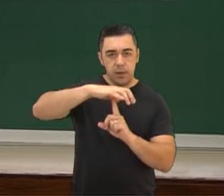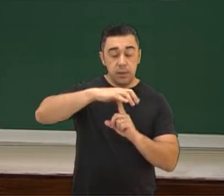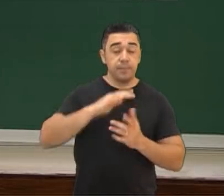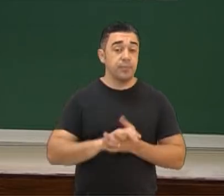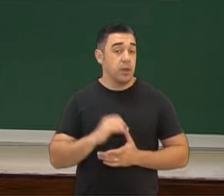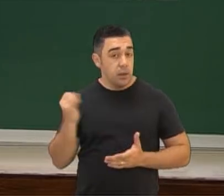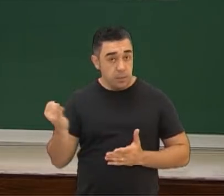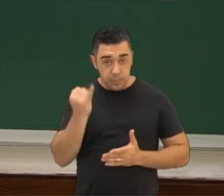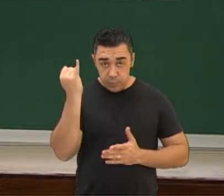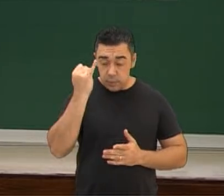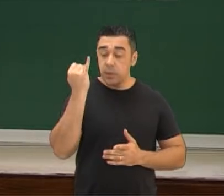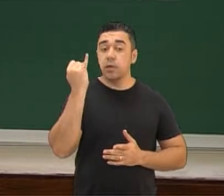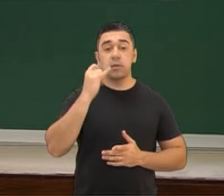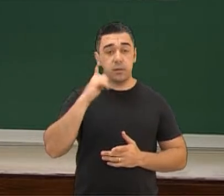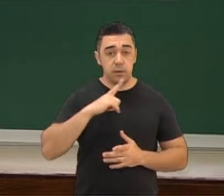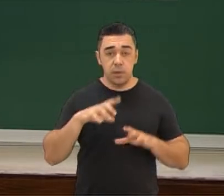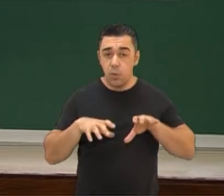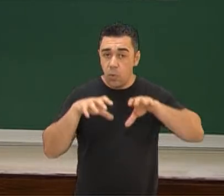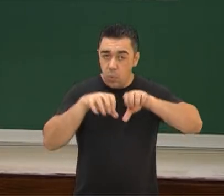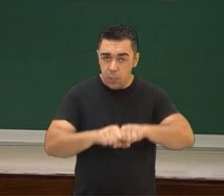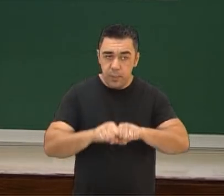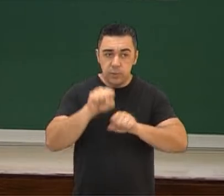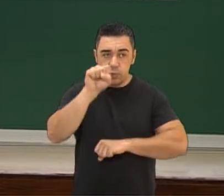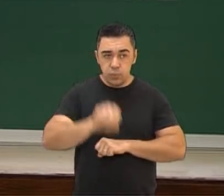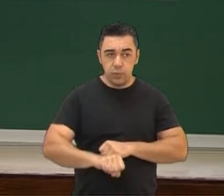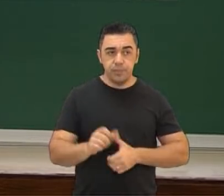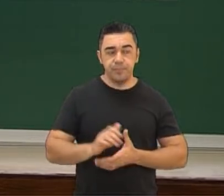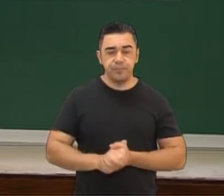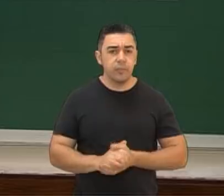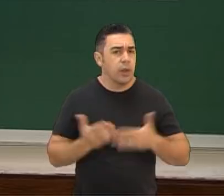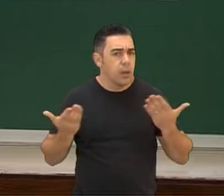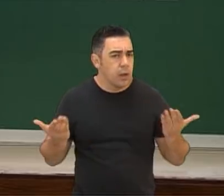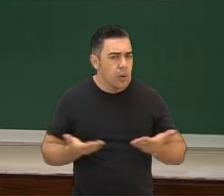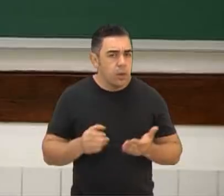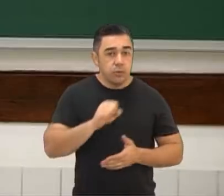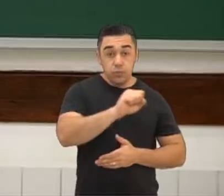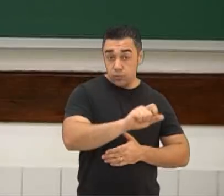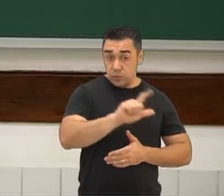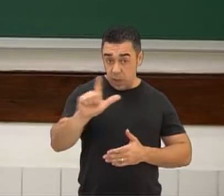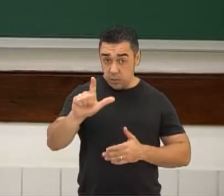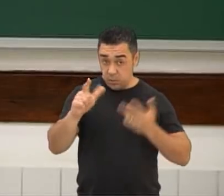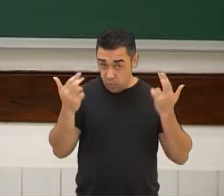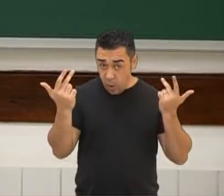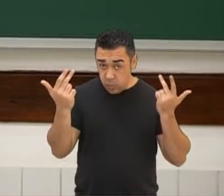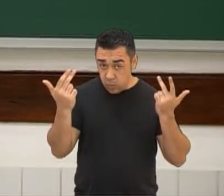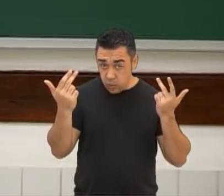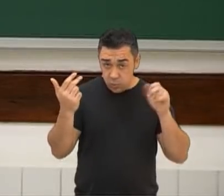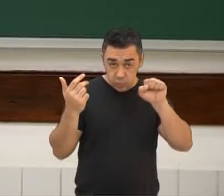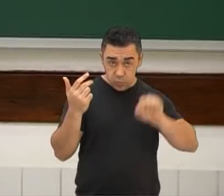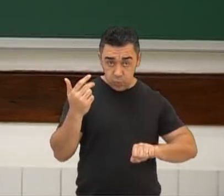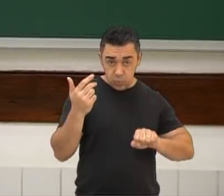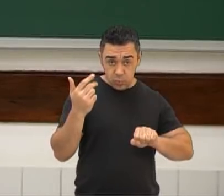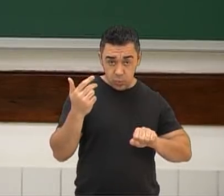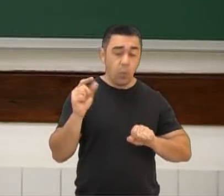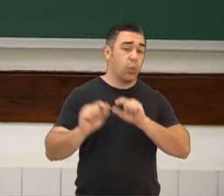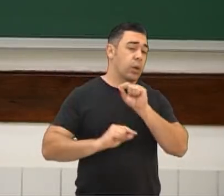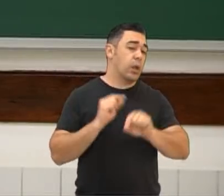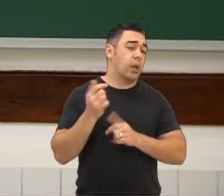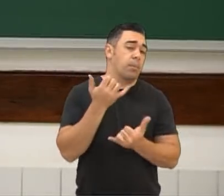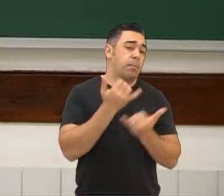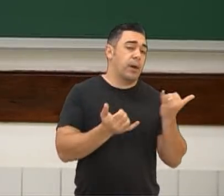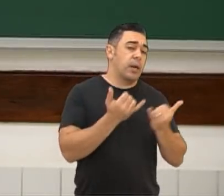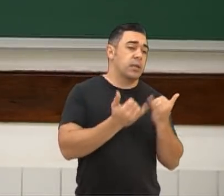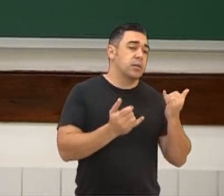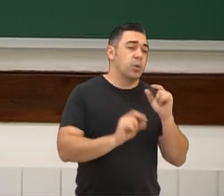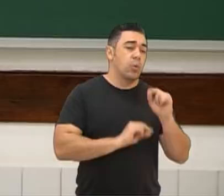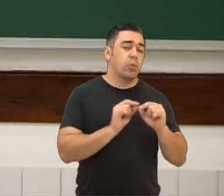da ocupação da região sul. E do sudeste? Foi igual ao sul? Quais são as semelhanças e as diferenças quando a gente